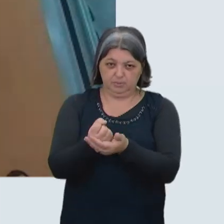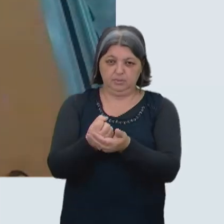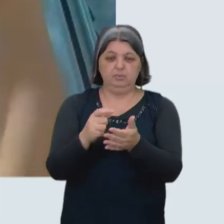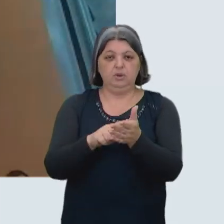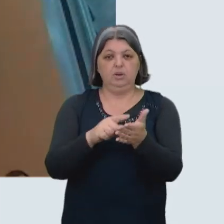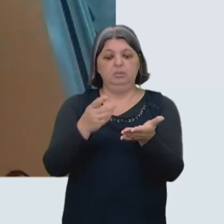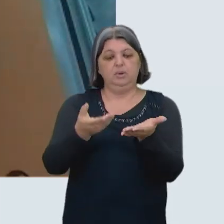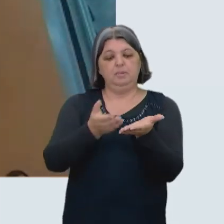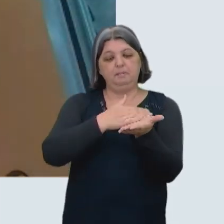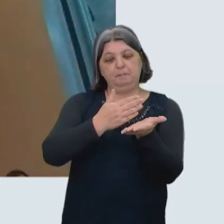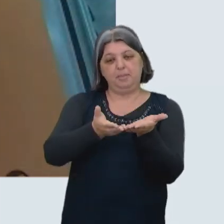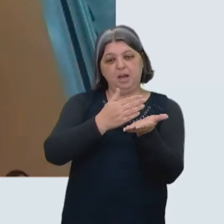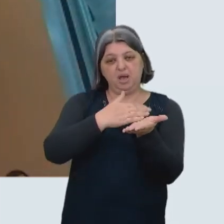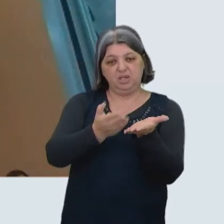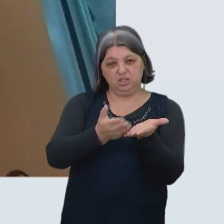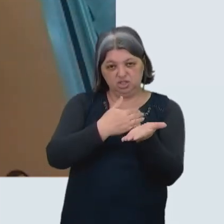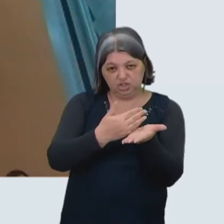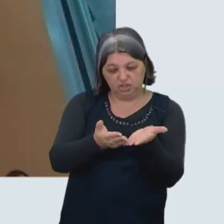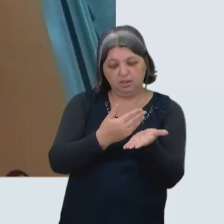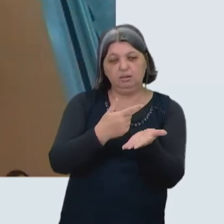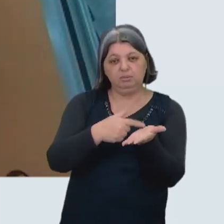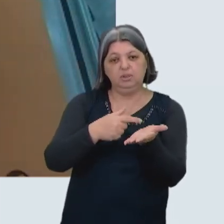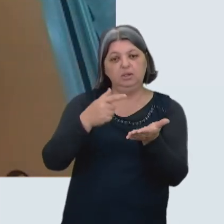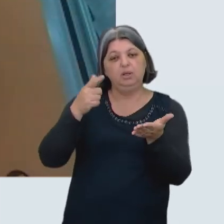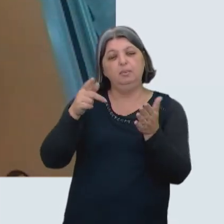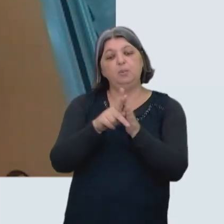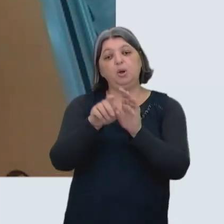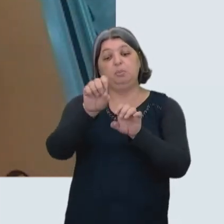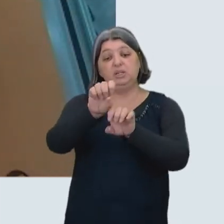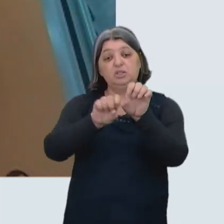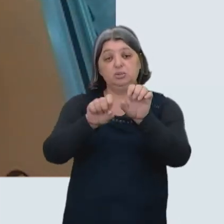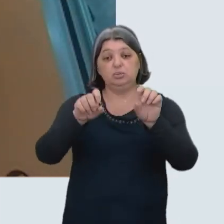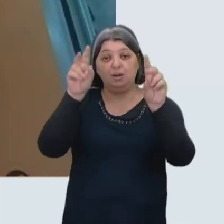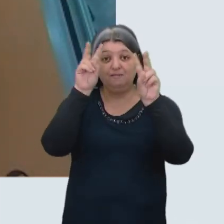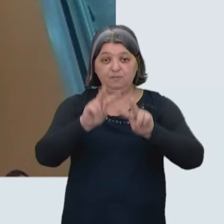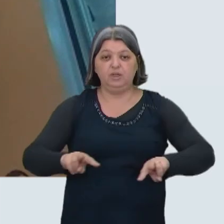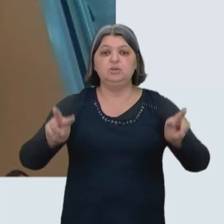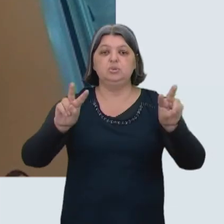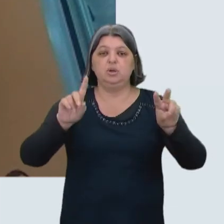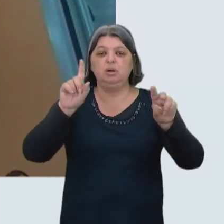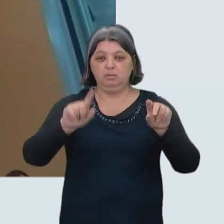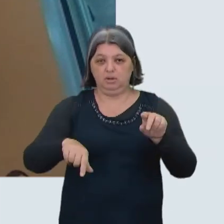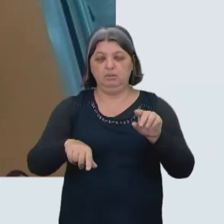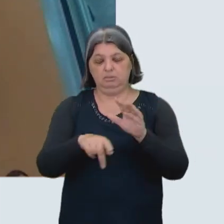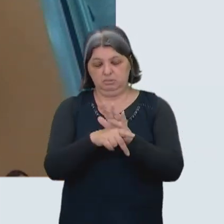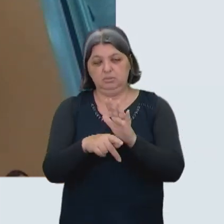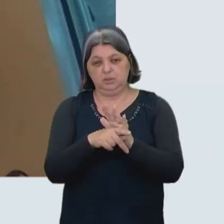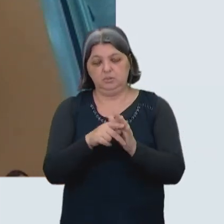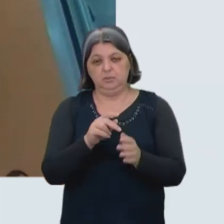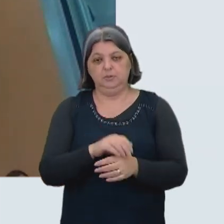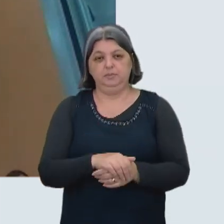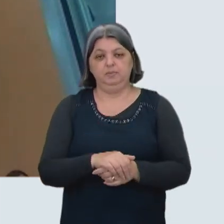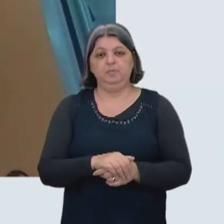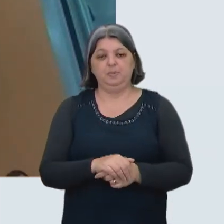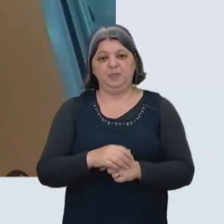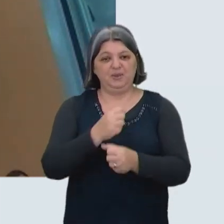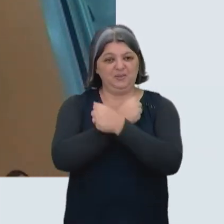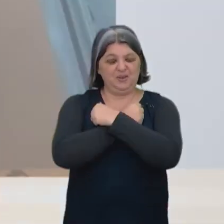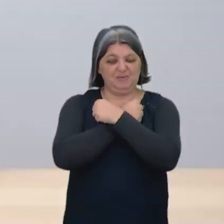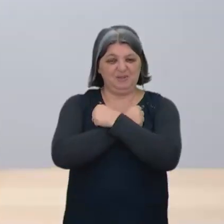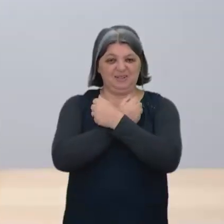texto, vai montar toda a estrutura visual. Isso seria a diagramação. É isso aí, um